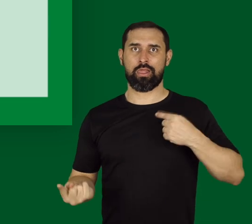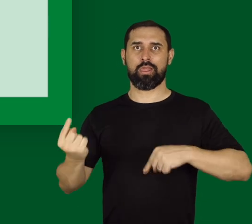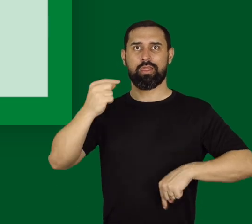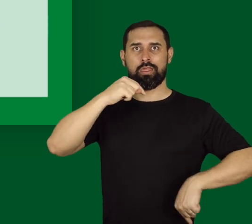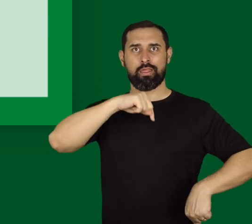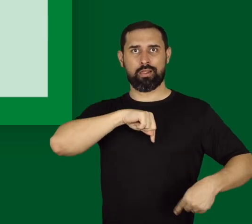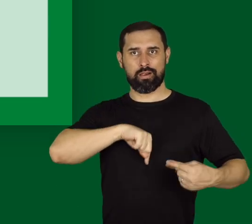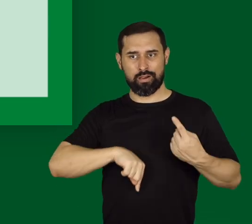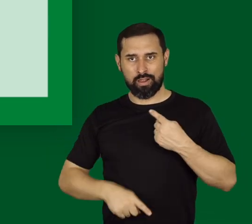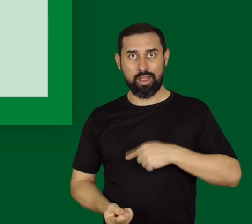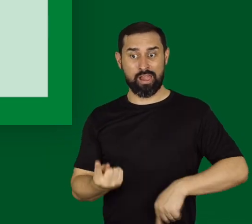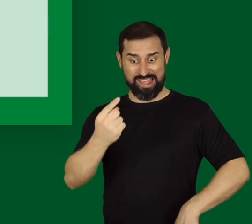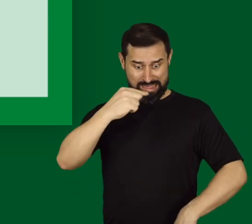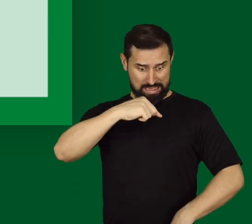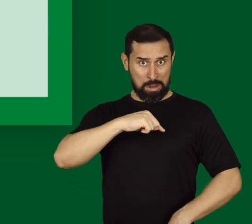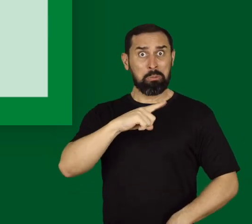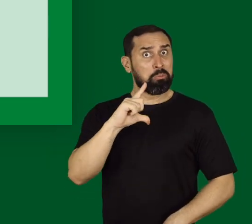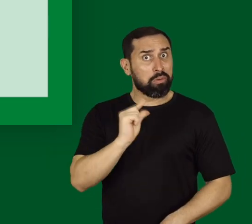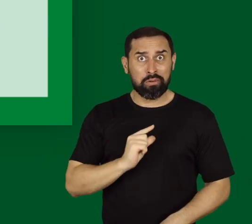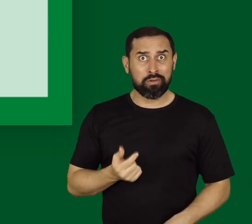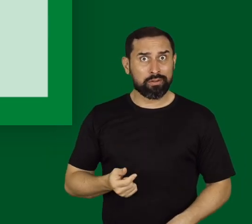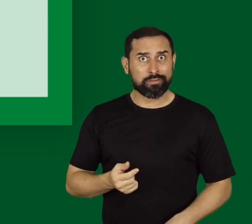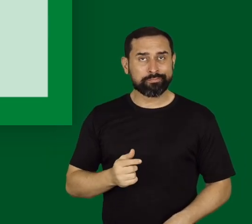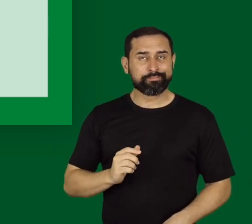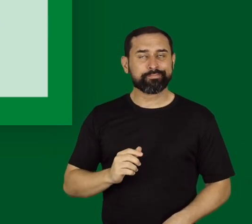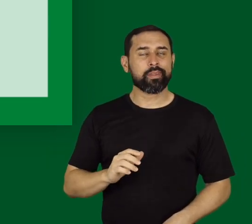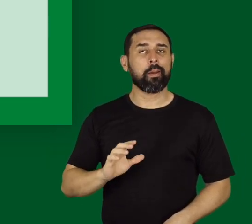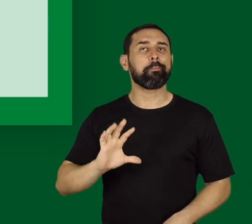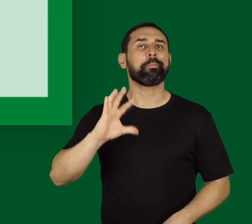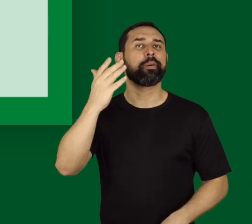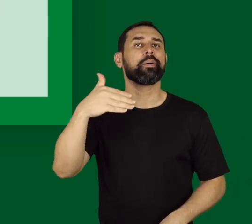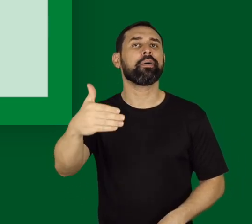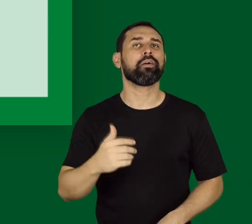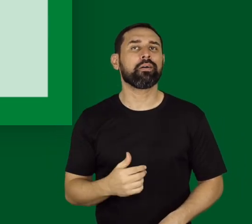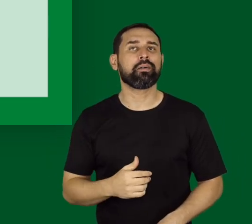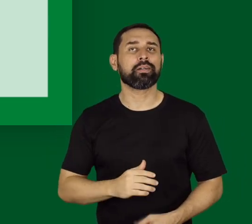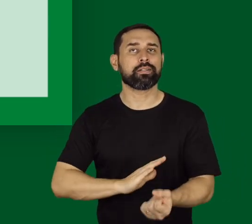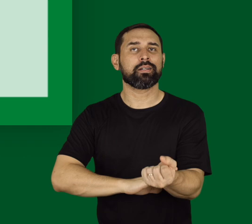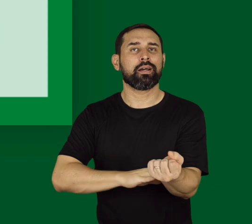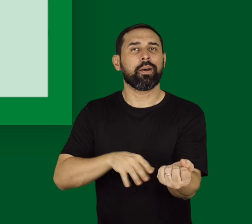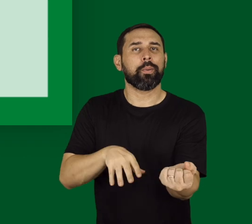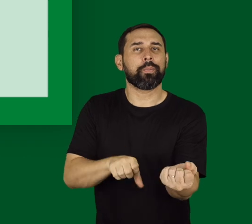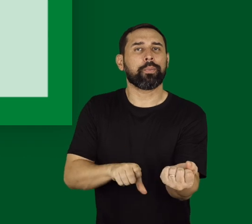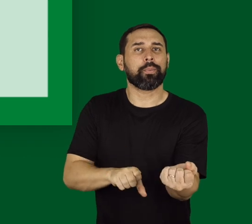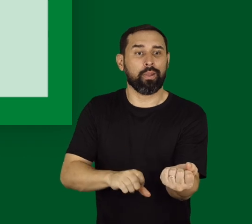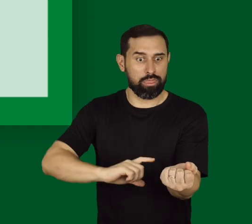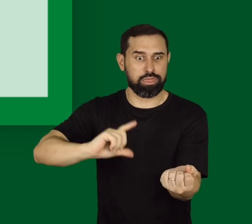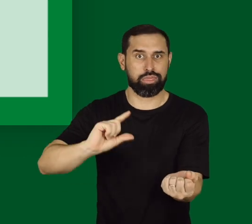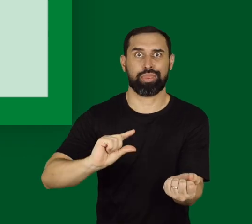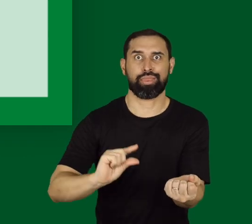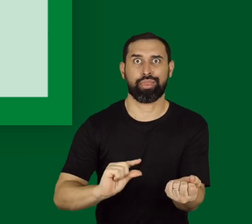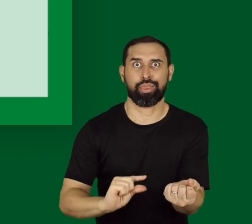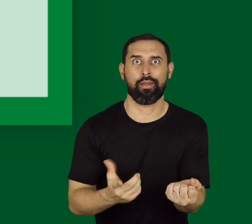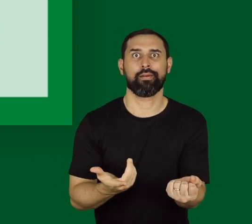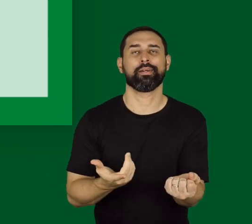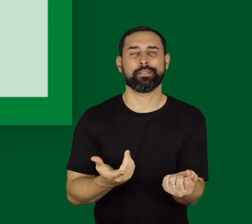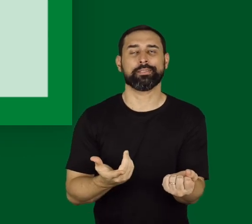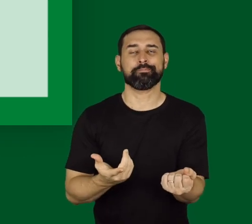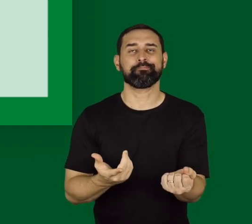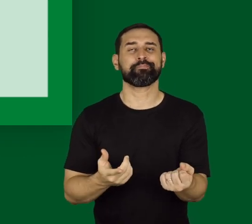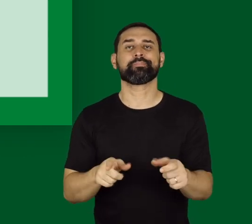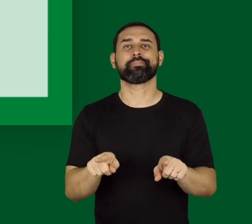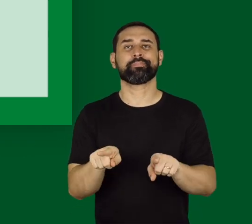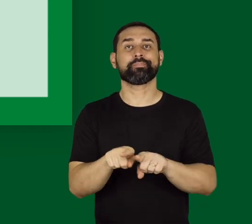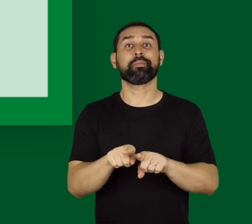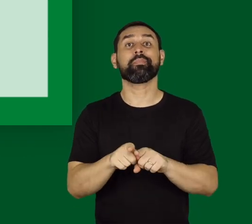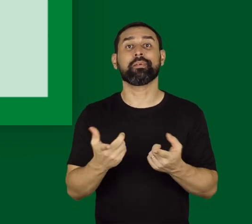sanguíneo diminuído, o retorno venoso diminuído, ou seja, a pré-carga do coração direito está diminuído, consequentemente, a pré-carga